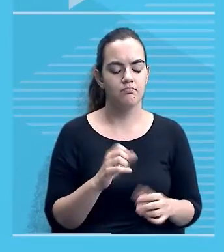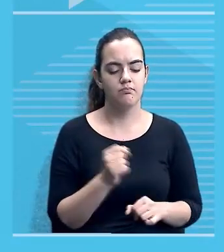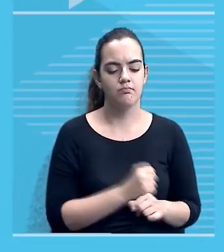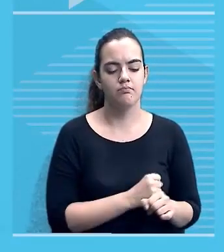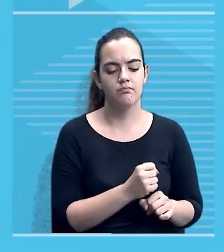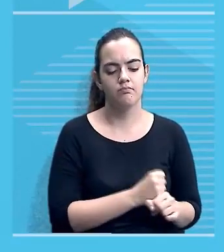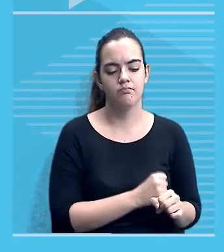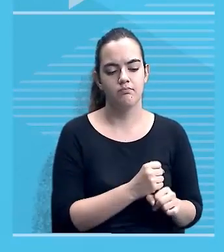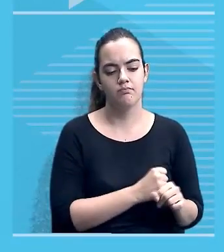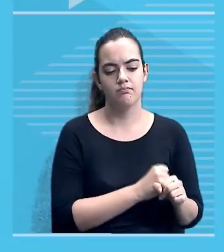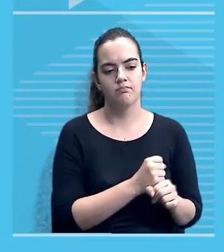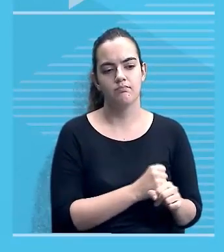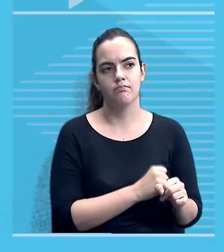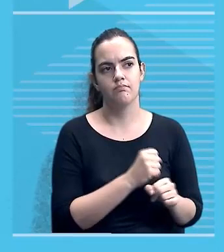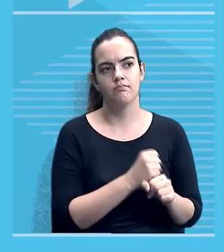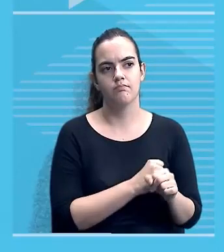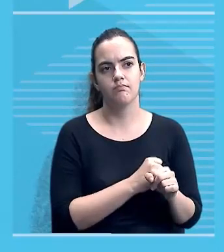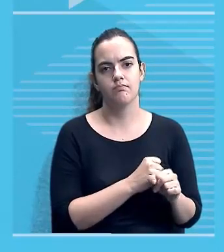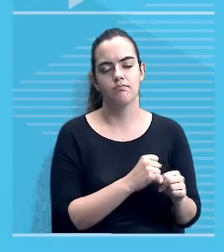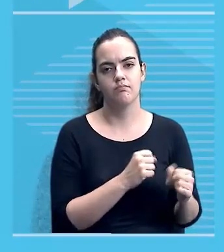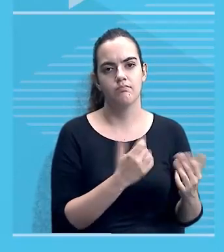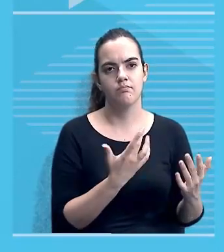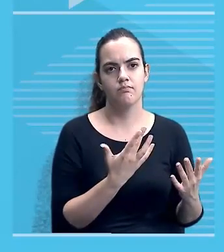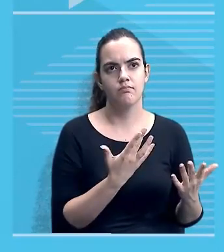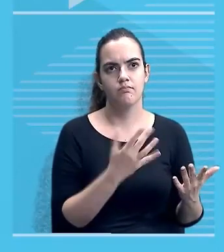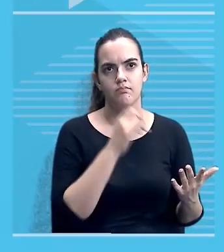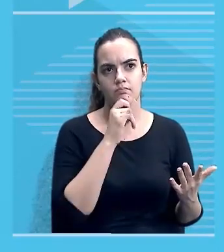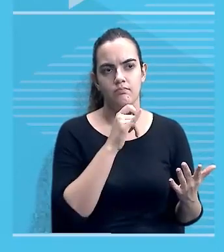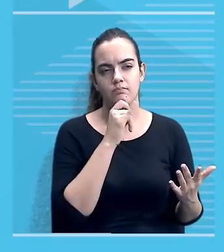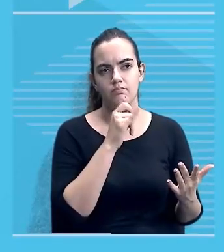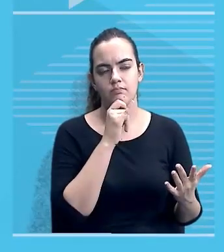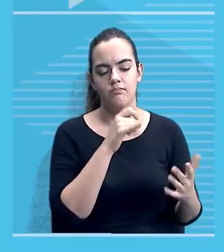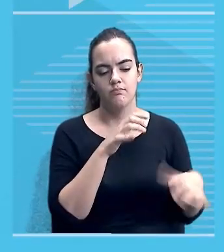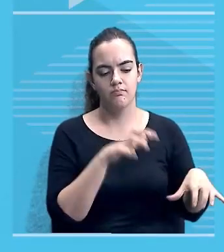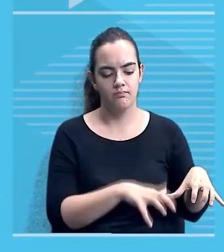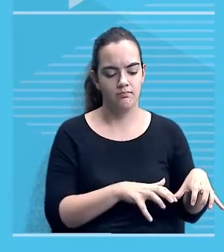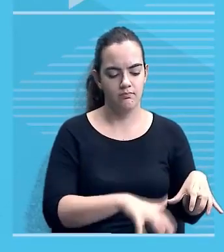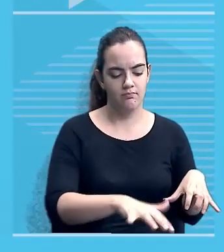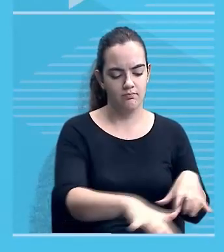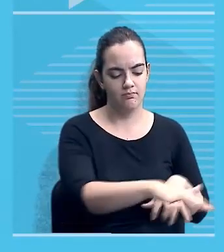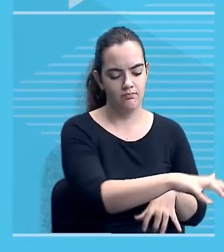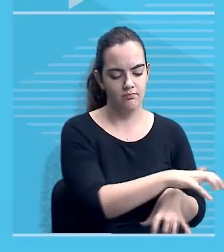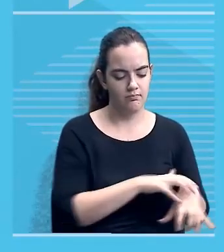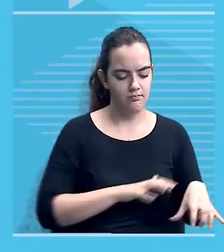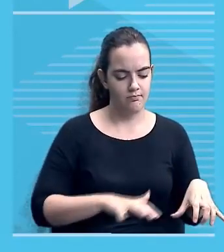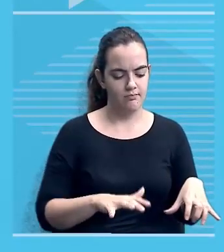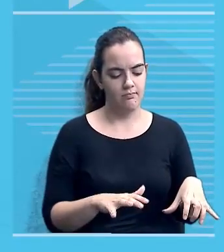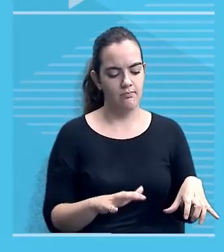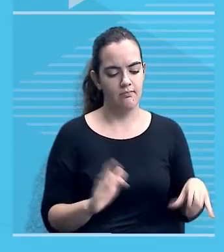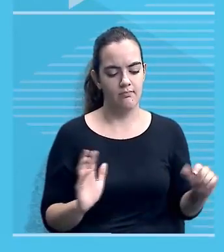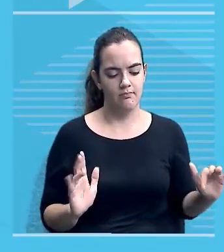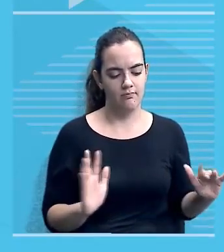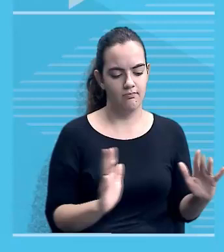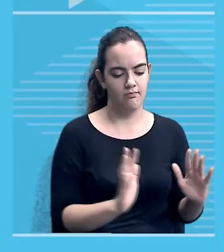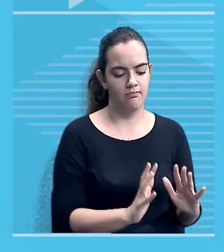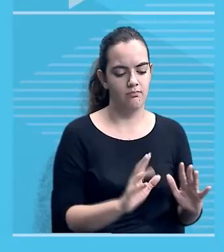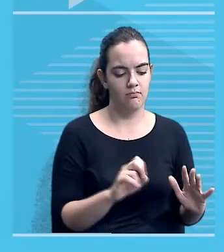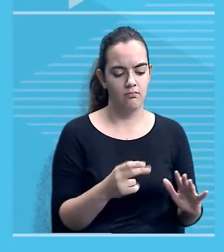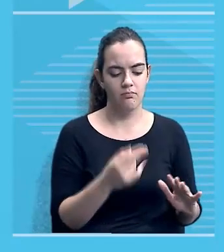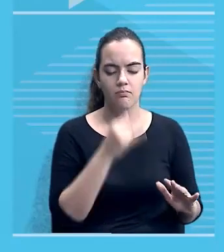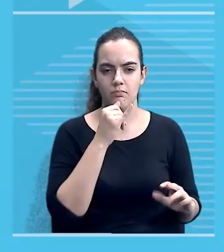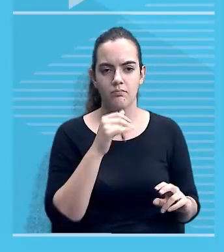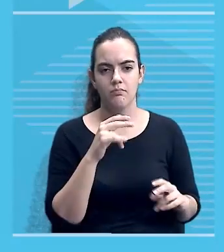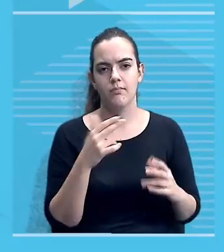aí foi pessoas foram se posicionando ali ao redor foi crescendo ela não surgiu a parte de uma fazenda de